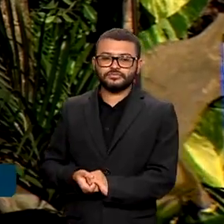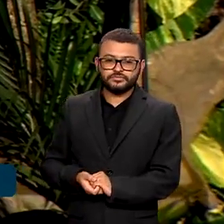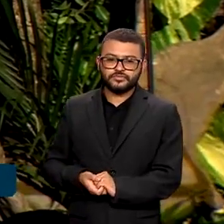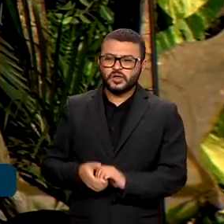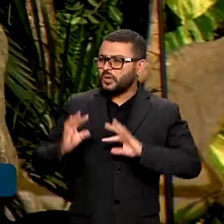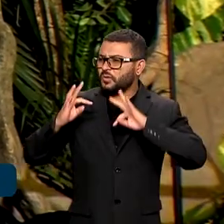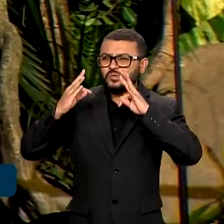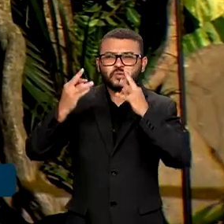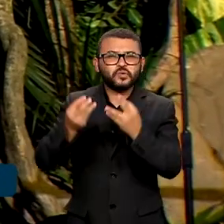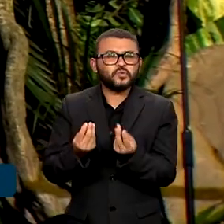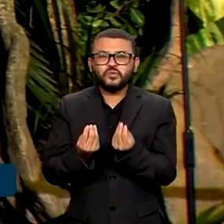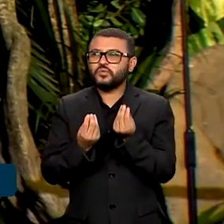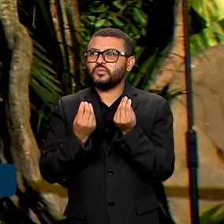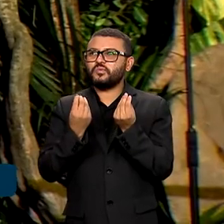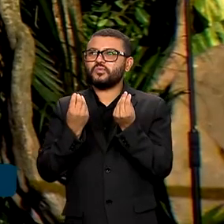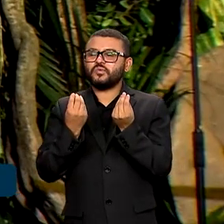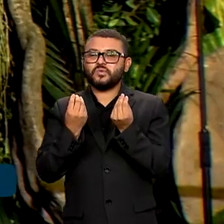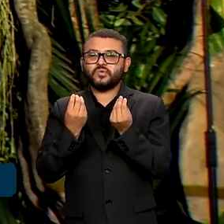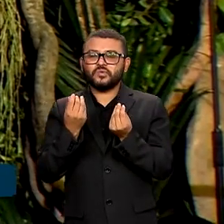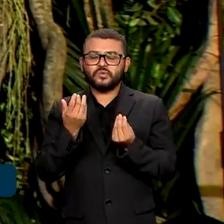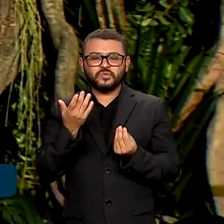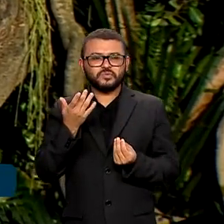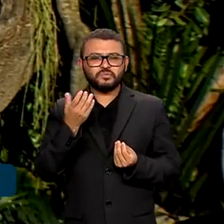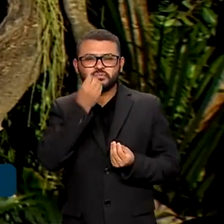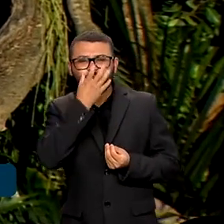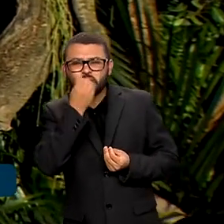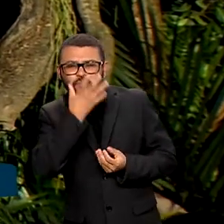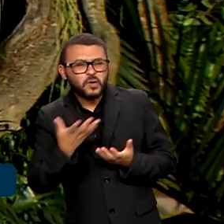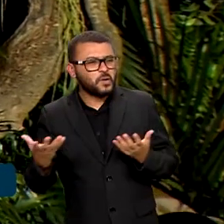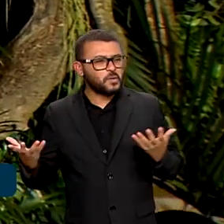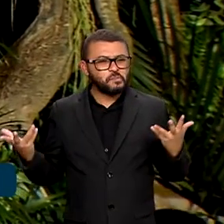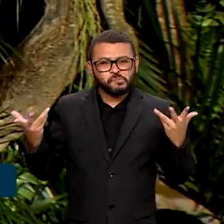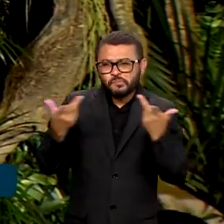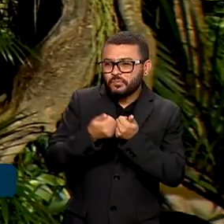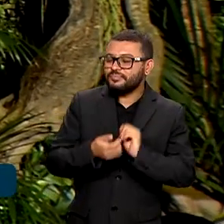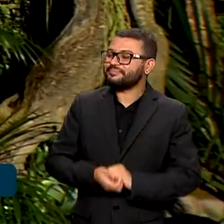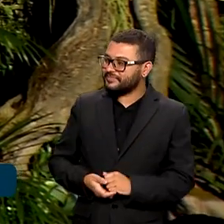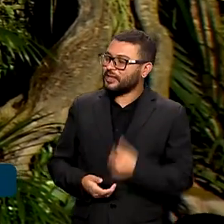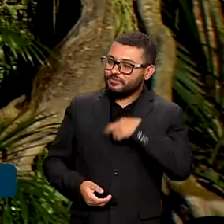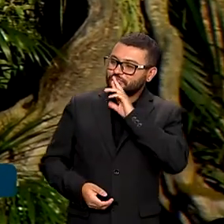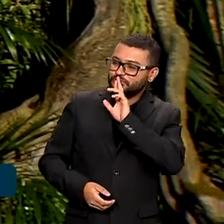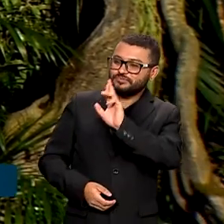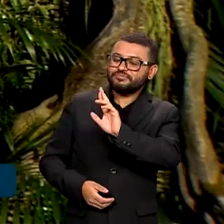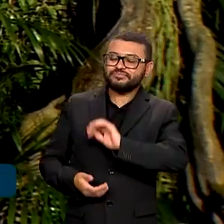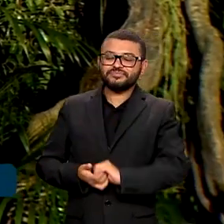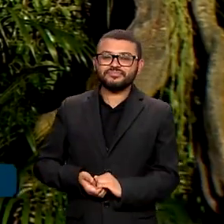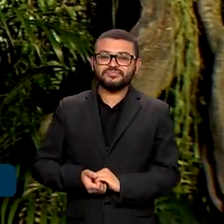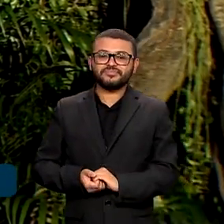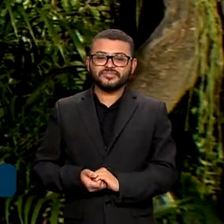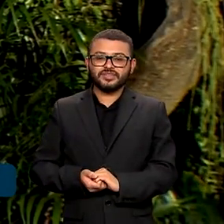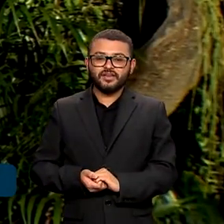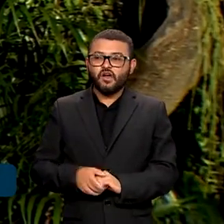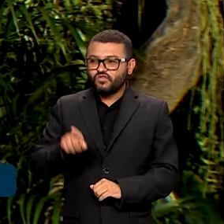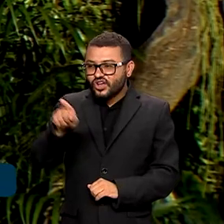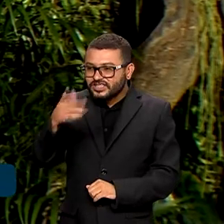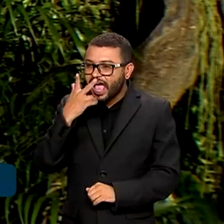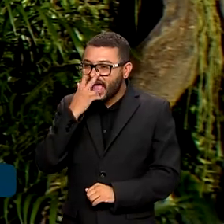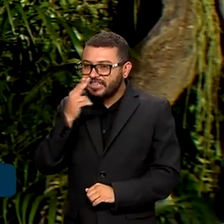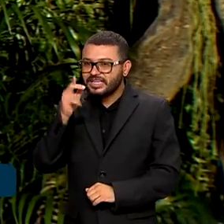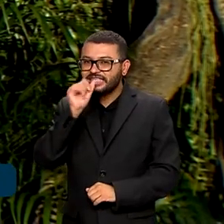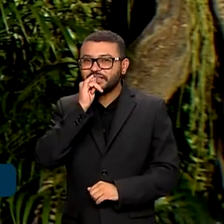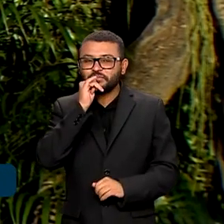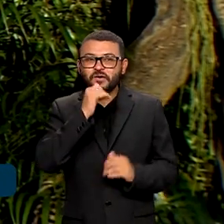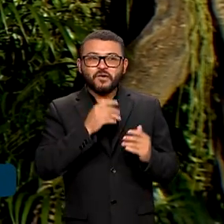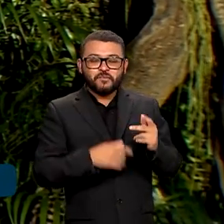está tudo muito com bom gosto. Aí eu disse: quer dizer que para os chefes